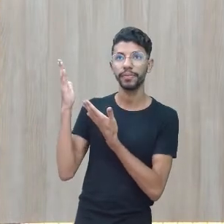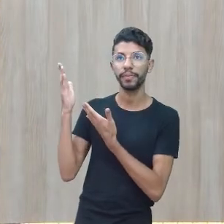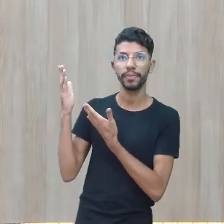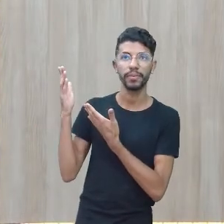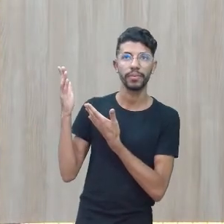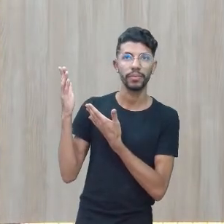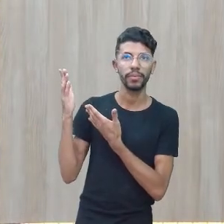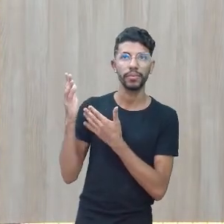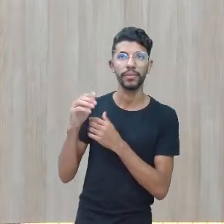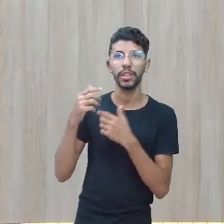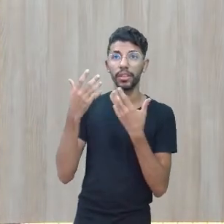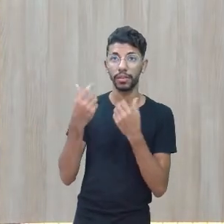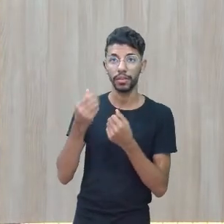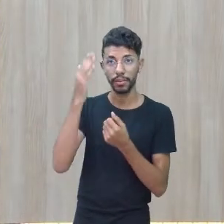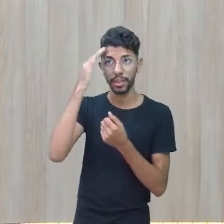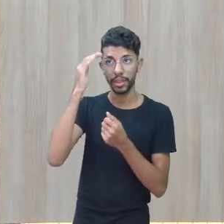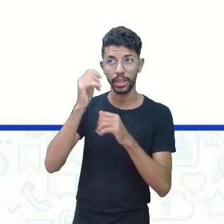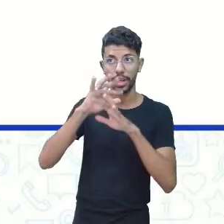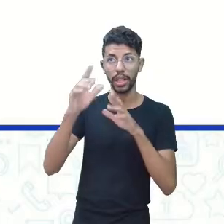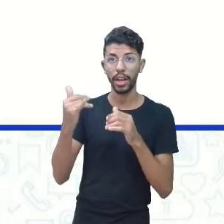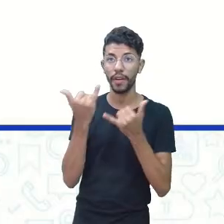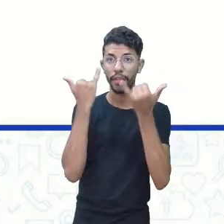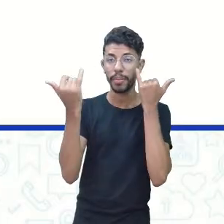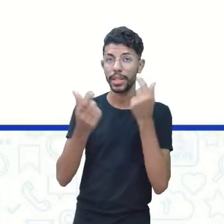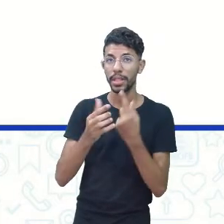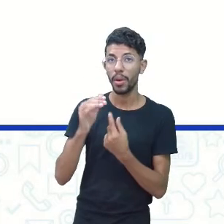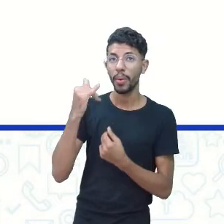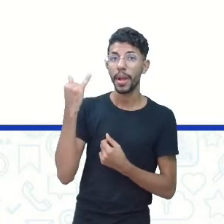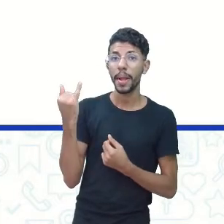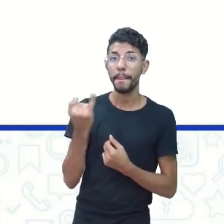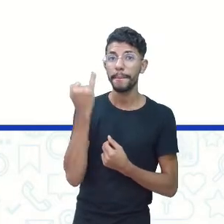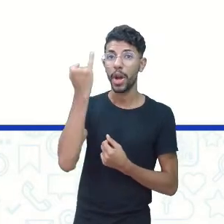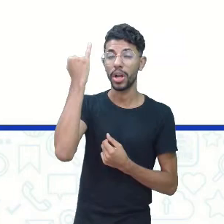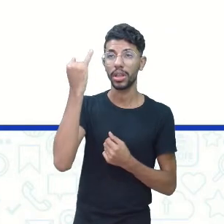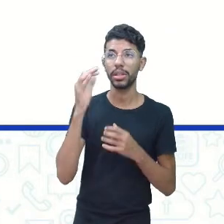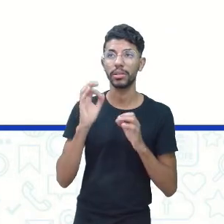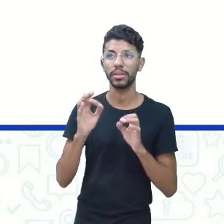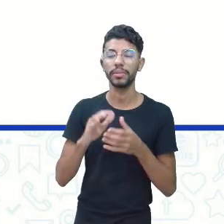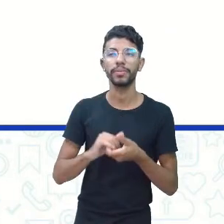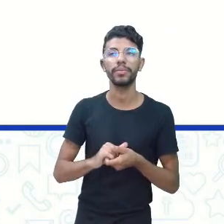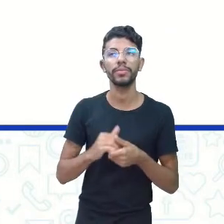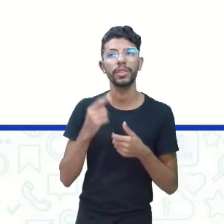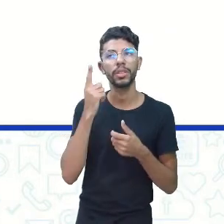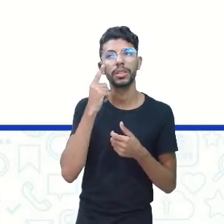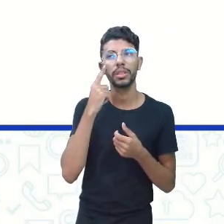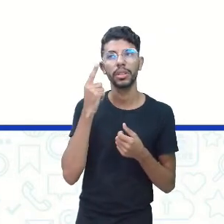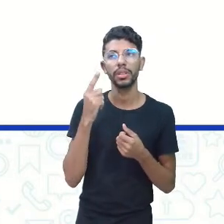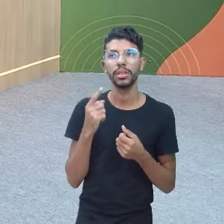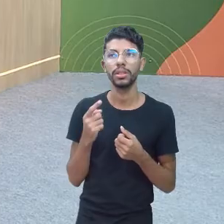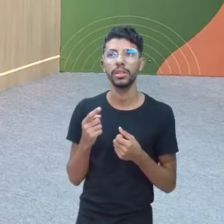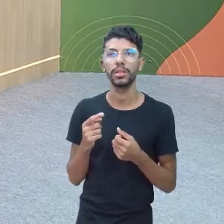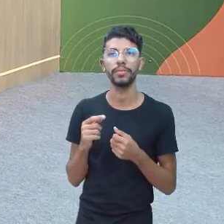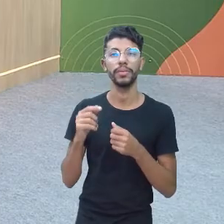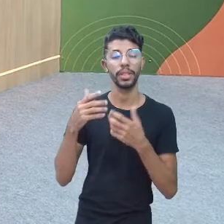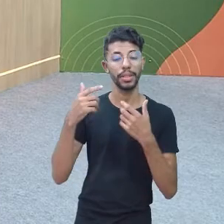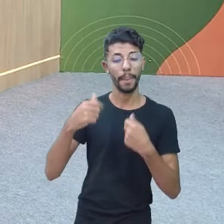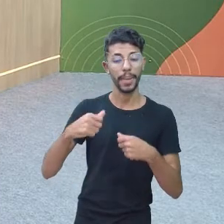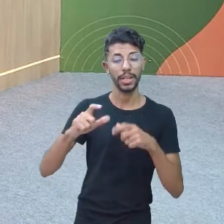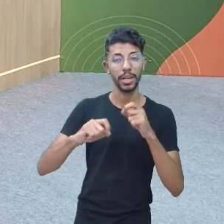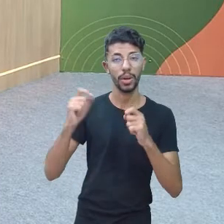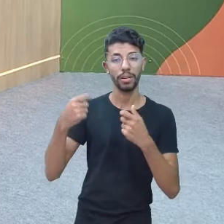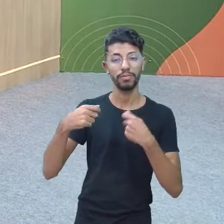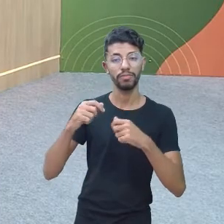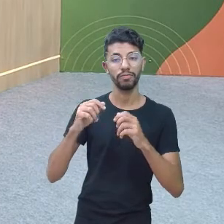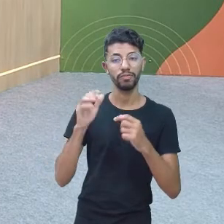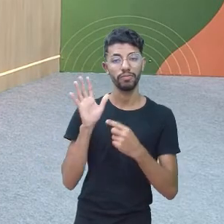Primeiro, a gente vai destacar as informações importantes, né, gente? A nossa leitura com atenção, e aí ela traz para a gente a necessidade de